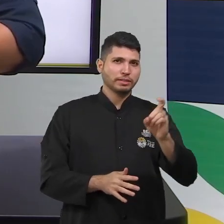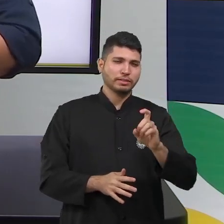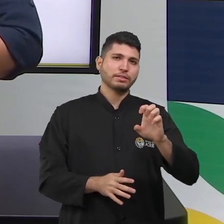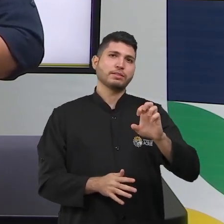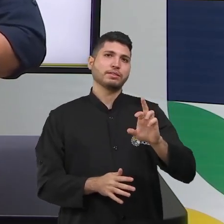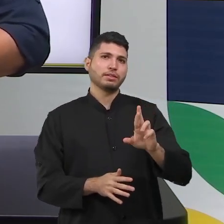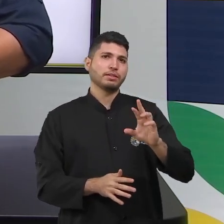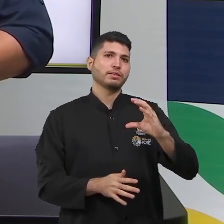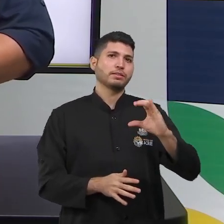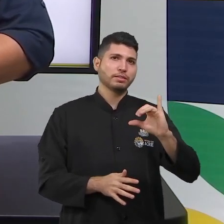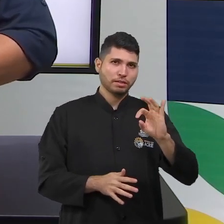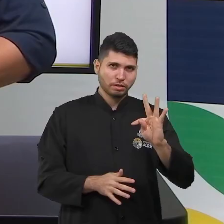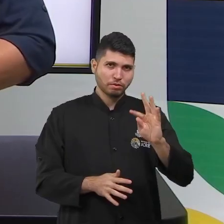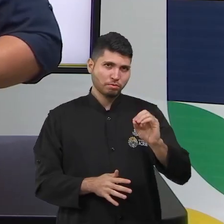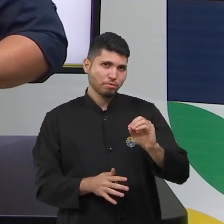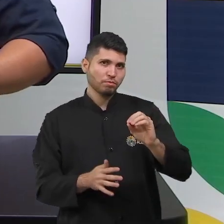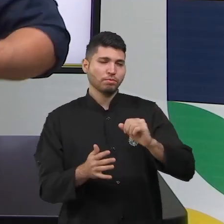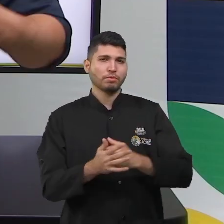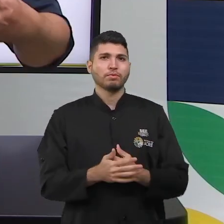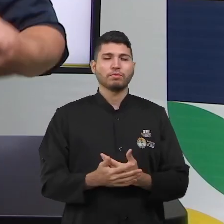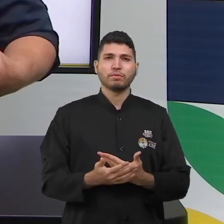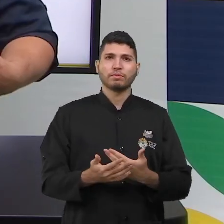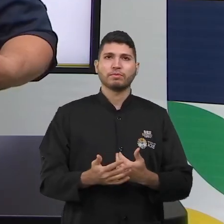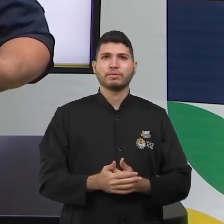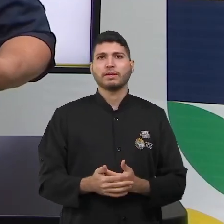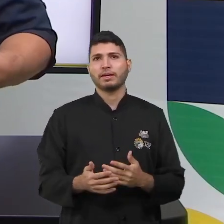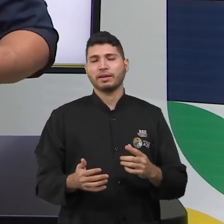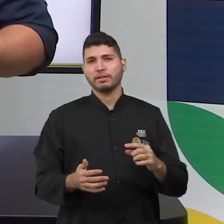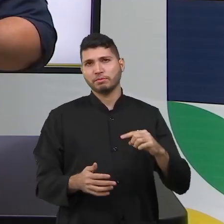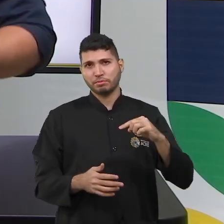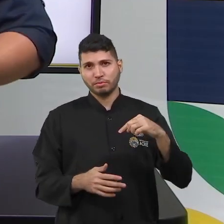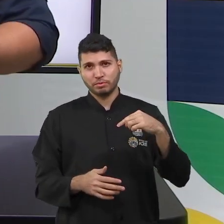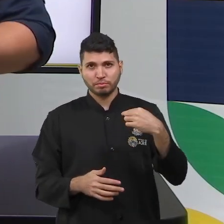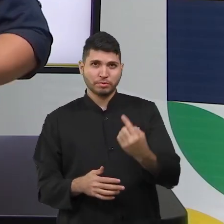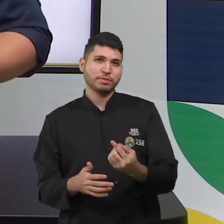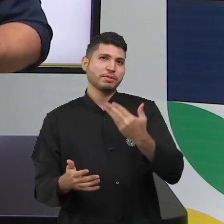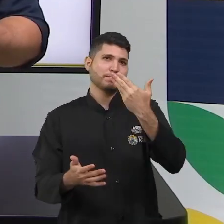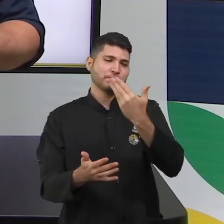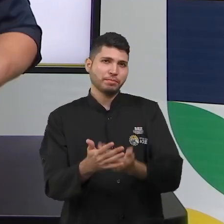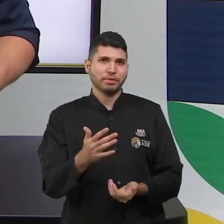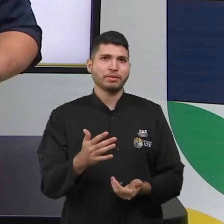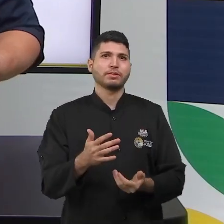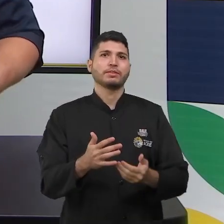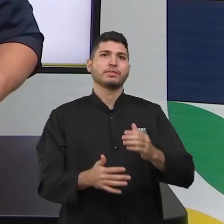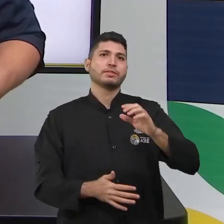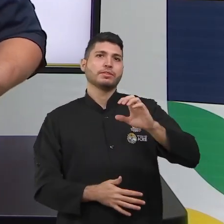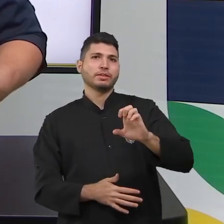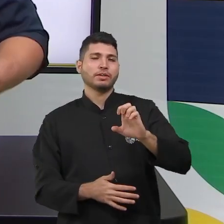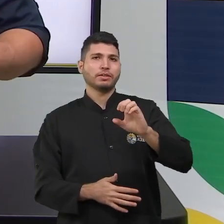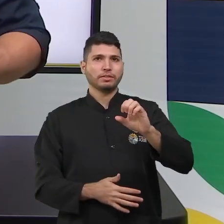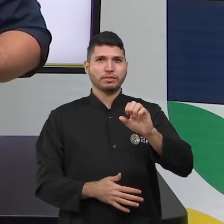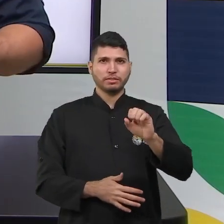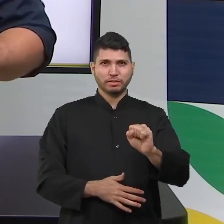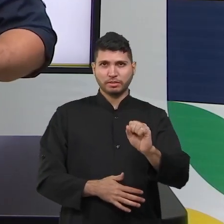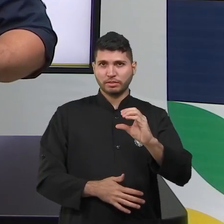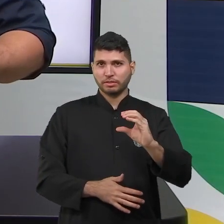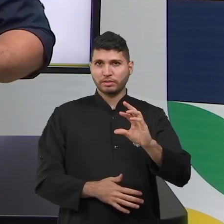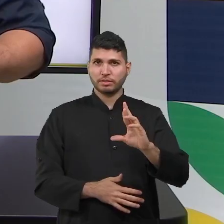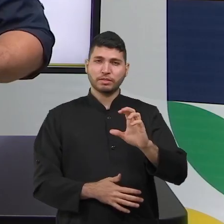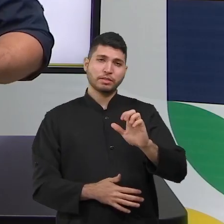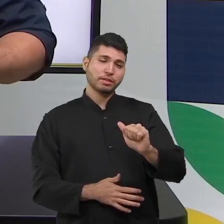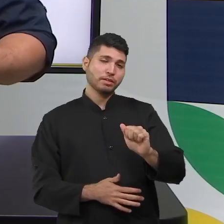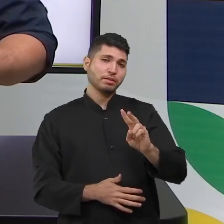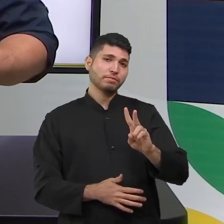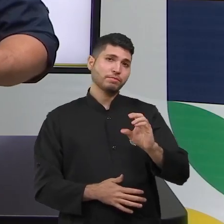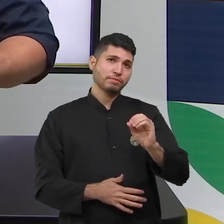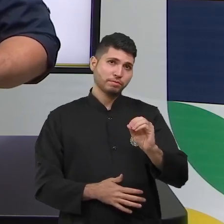agora o Império Brasileiro perde o apoio dos escravocratas, da grande elite escravocrata brasileira que perdeu a posse dos